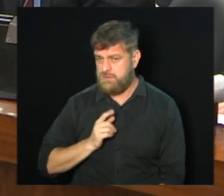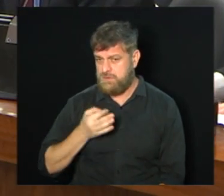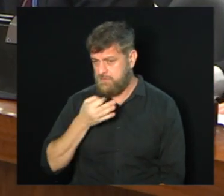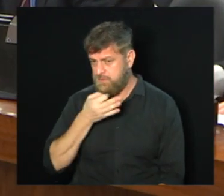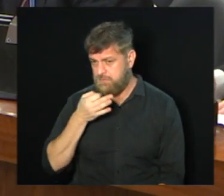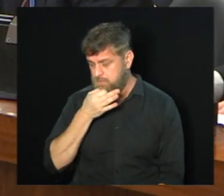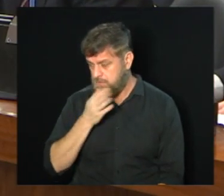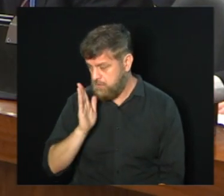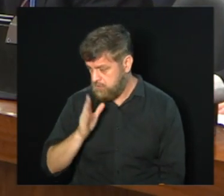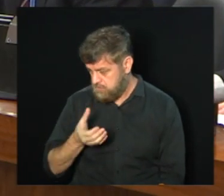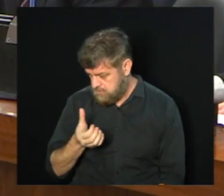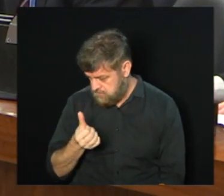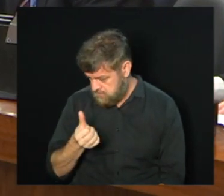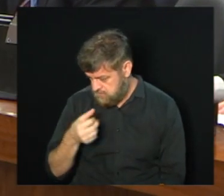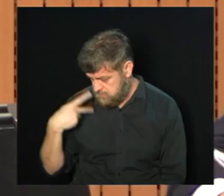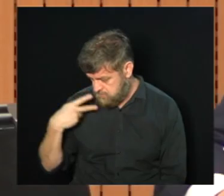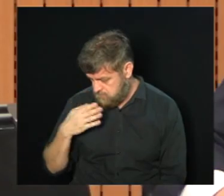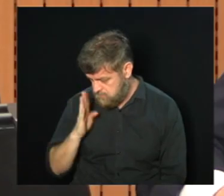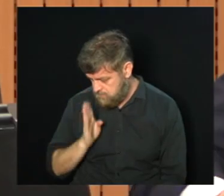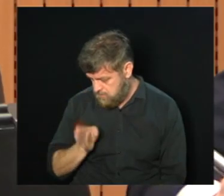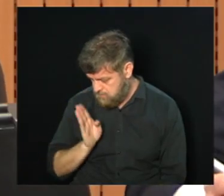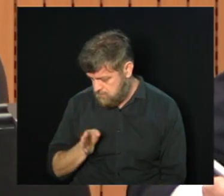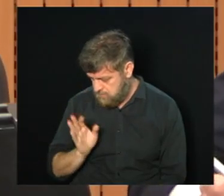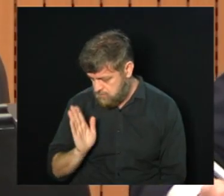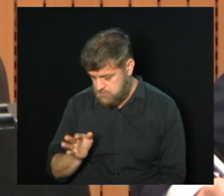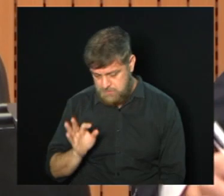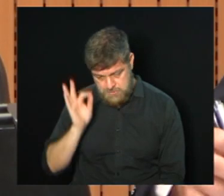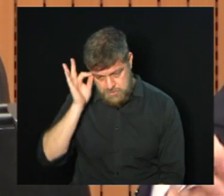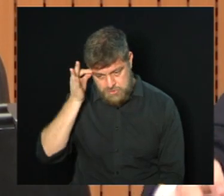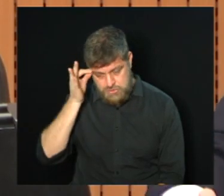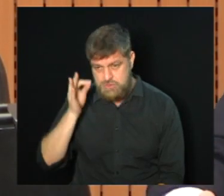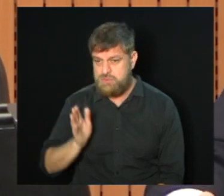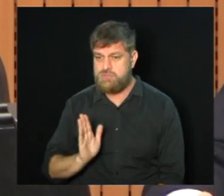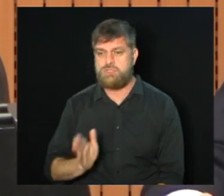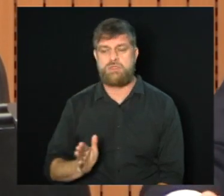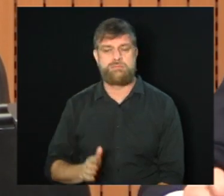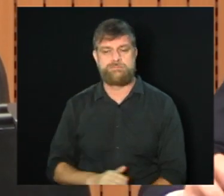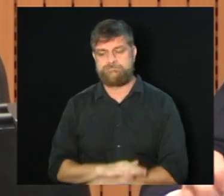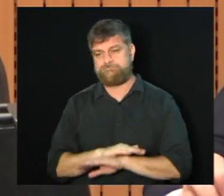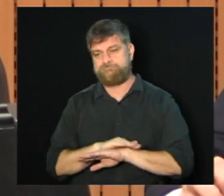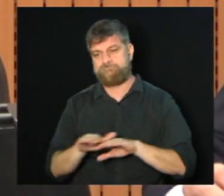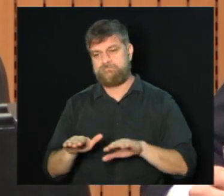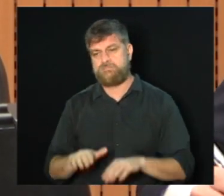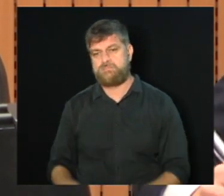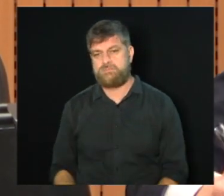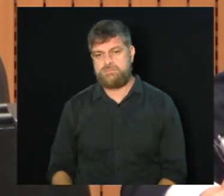acho que exauriu os inscritos à discussão. Sim, senhor presidente, exauriu, são seis